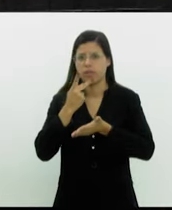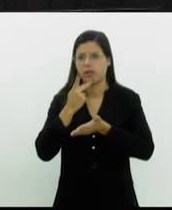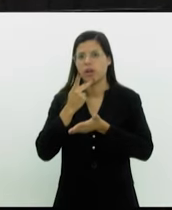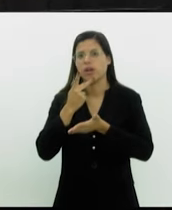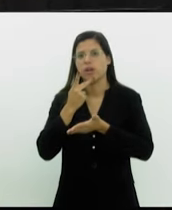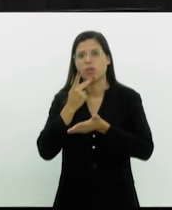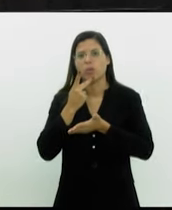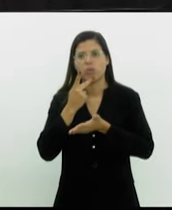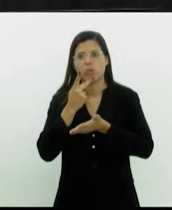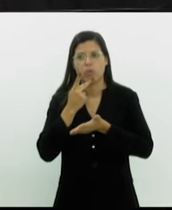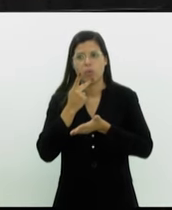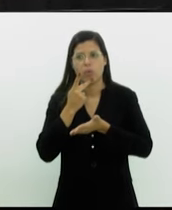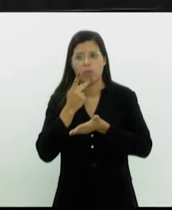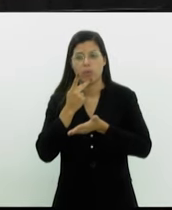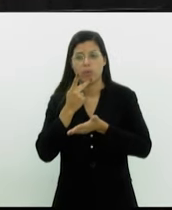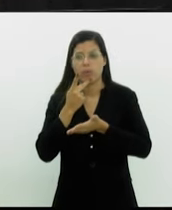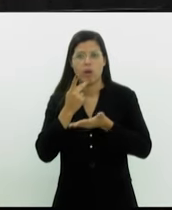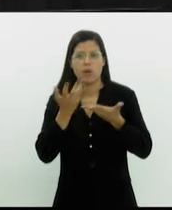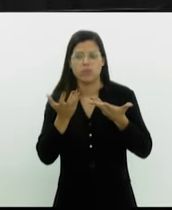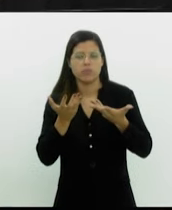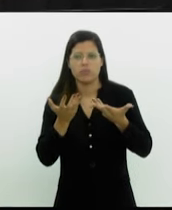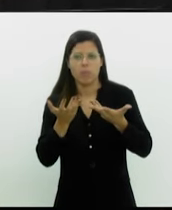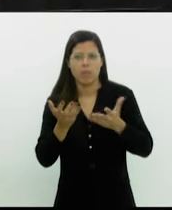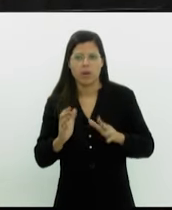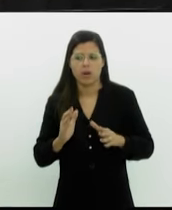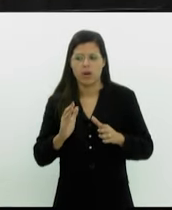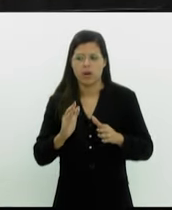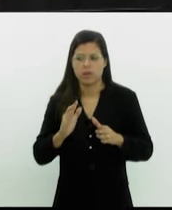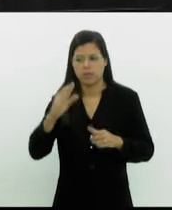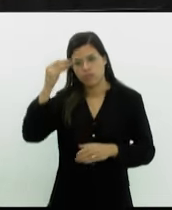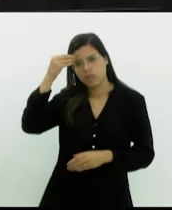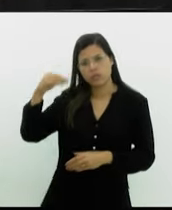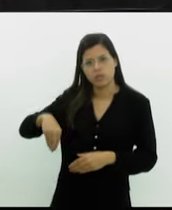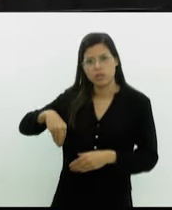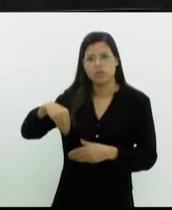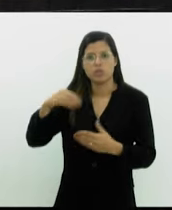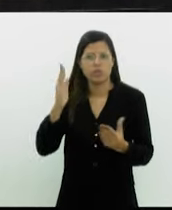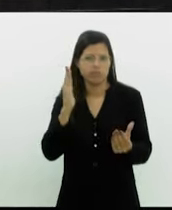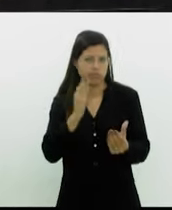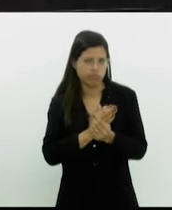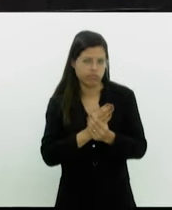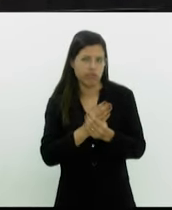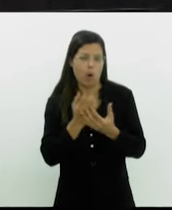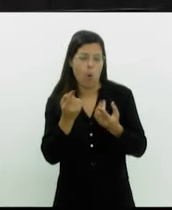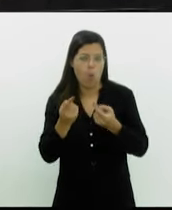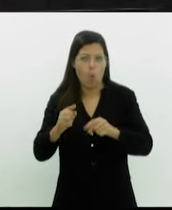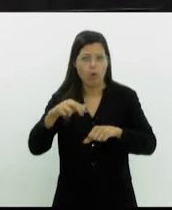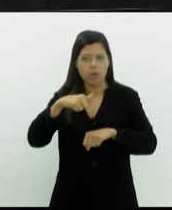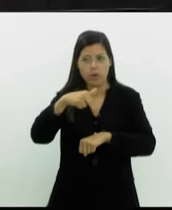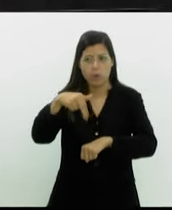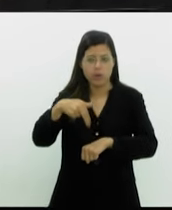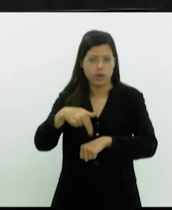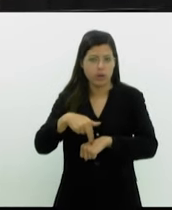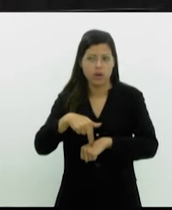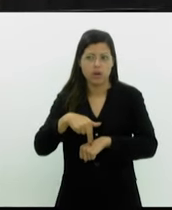mão de entrar com ações contra a União não tem